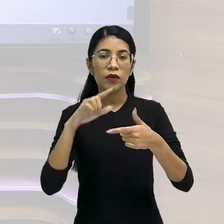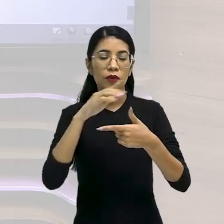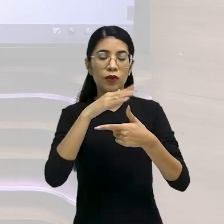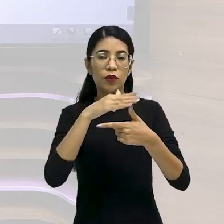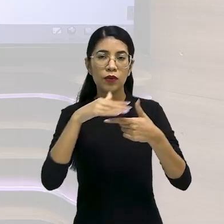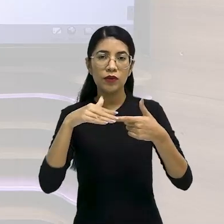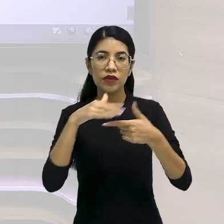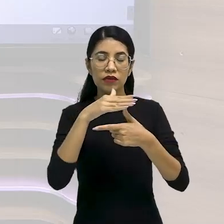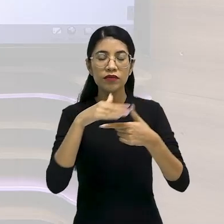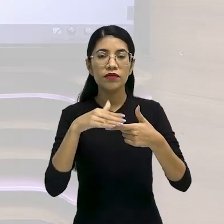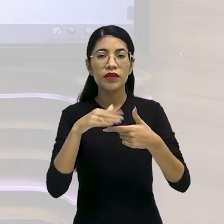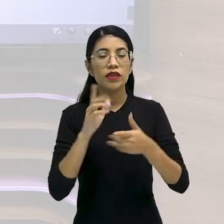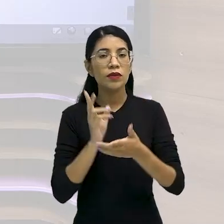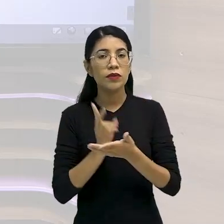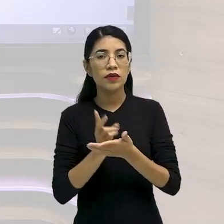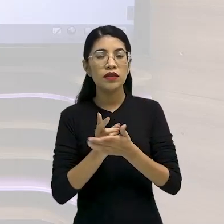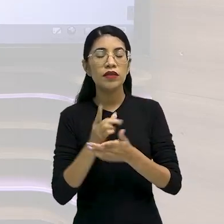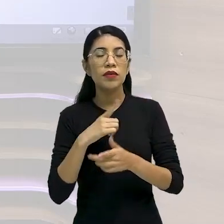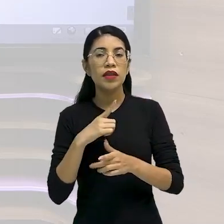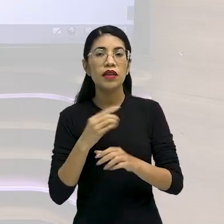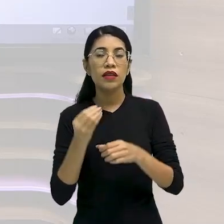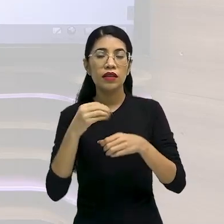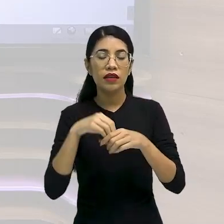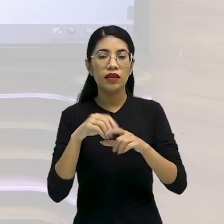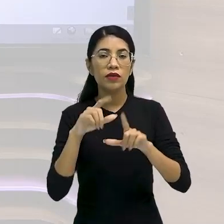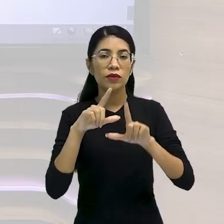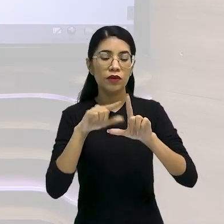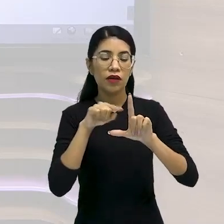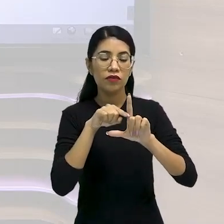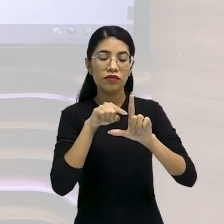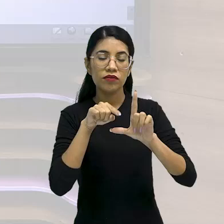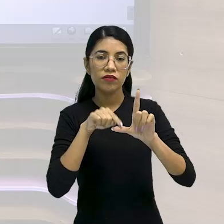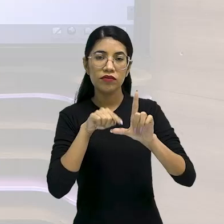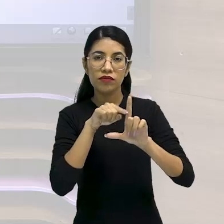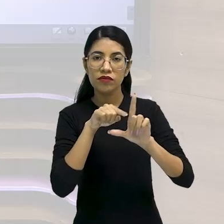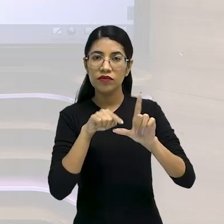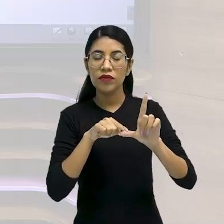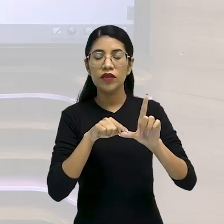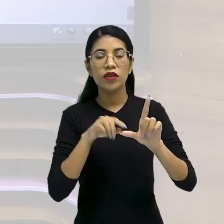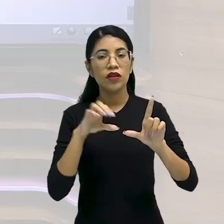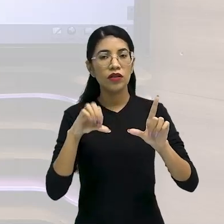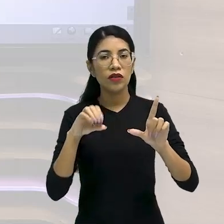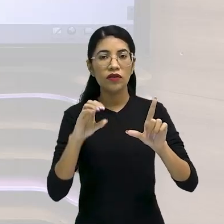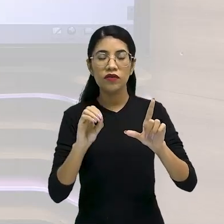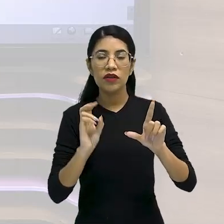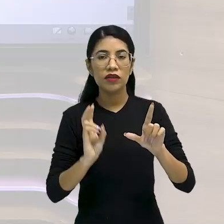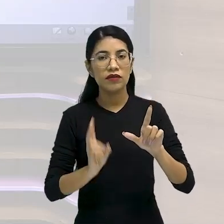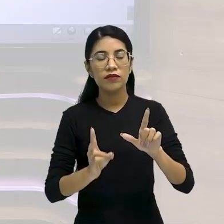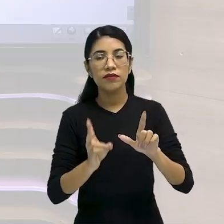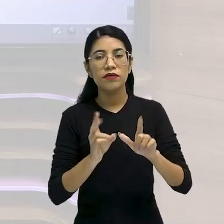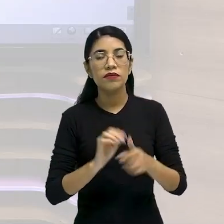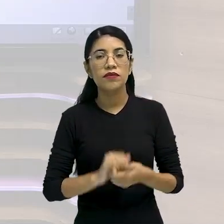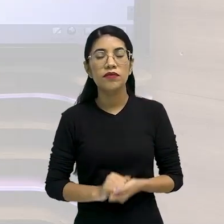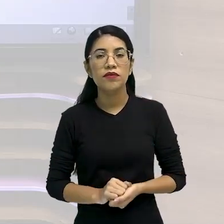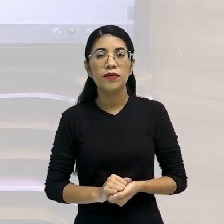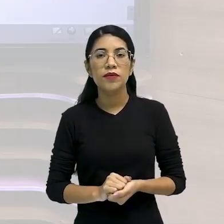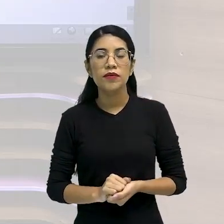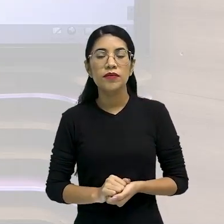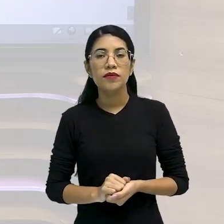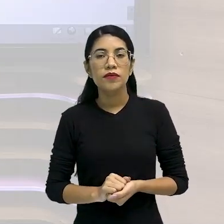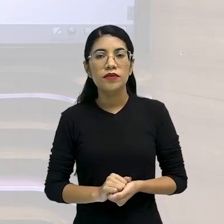tá? E num triângulo retângulo, um dos ângulos, ele sempre será um ângulo reto, um ângulo de